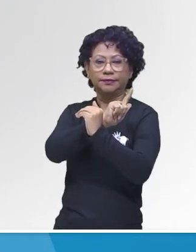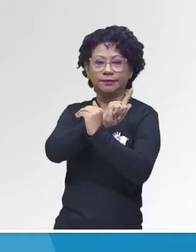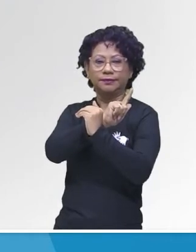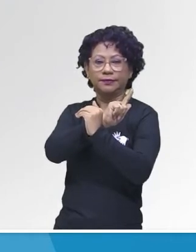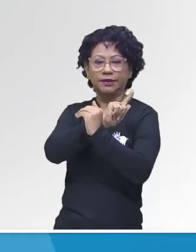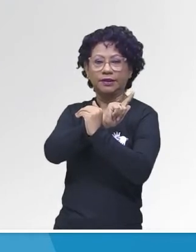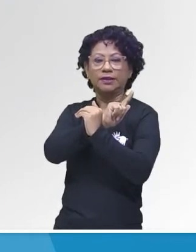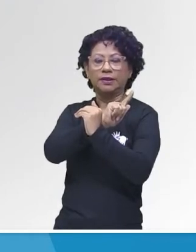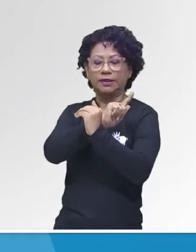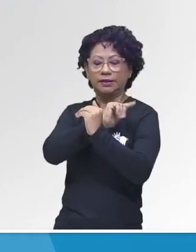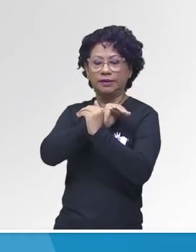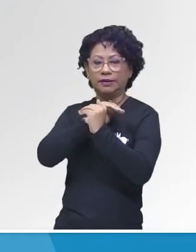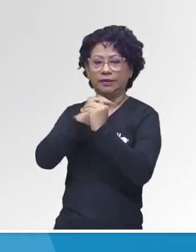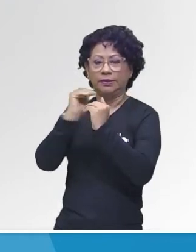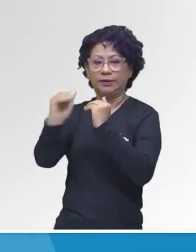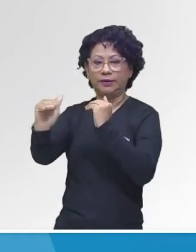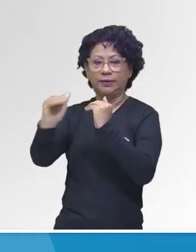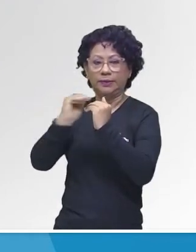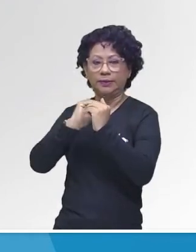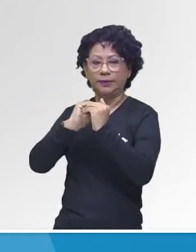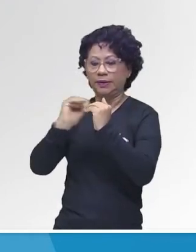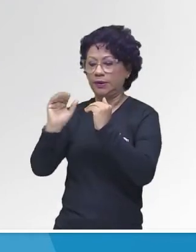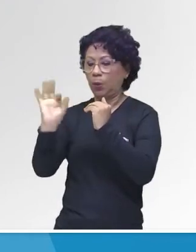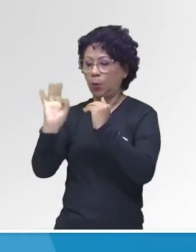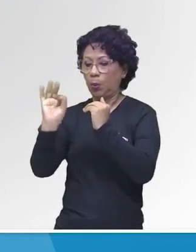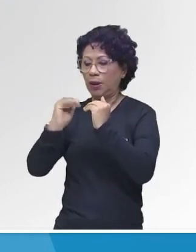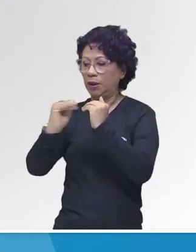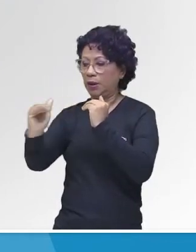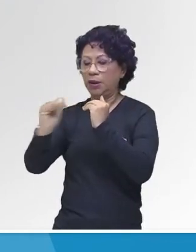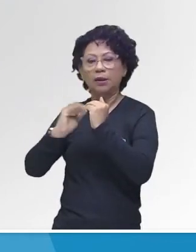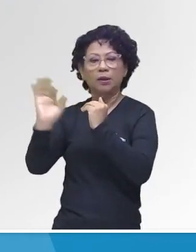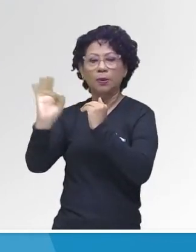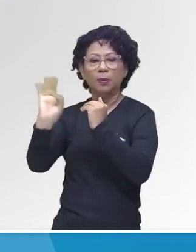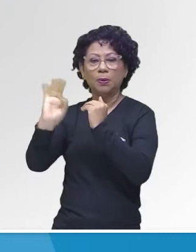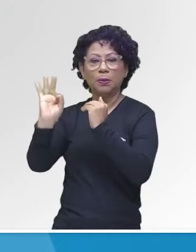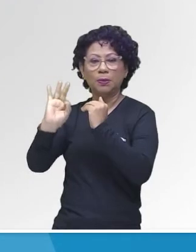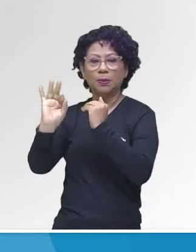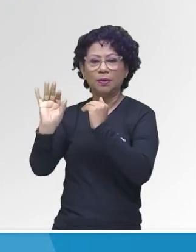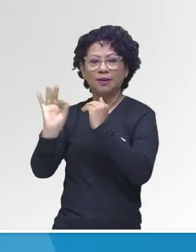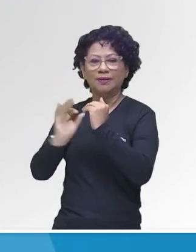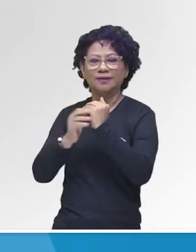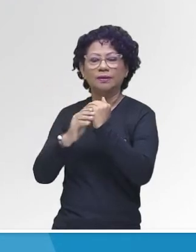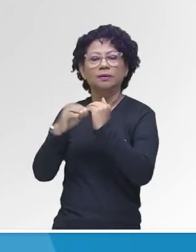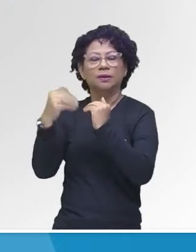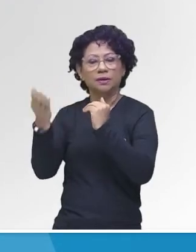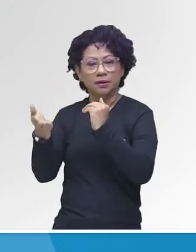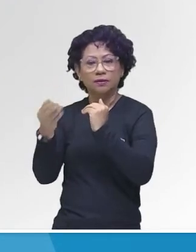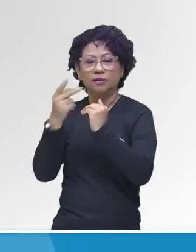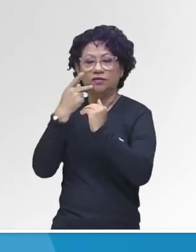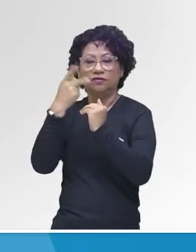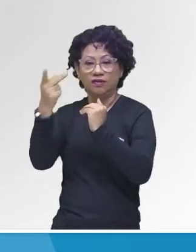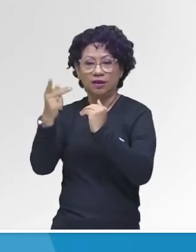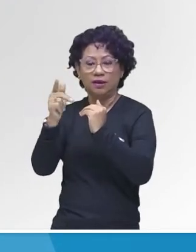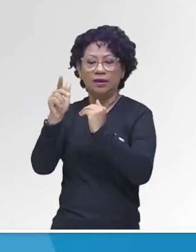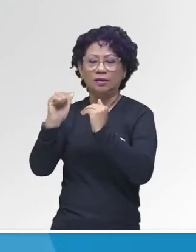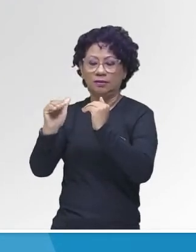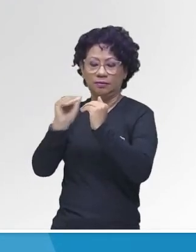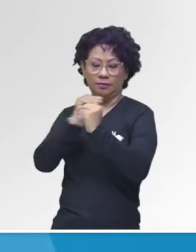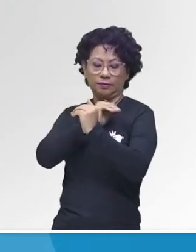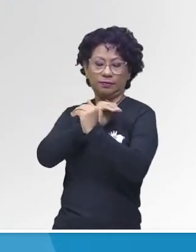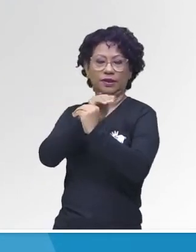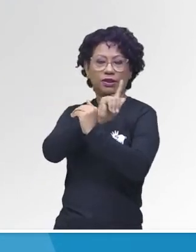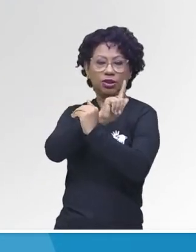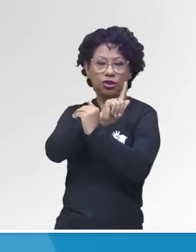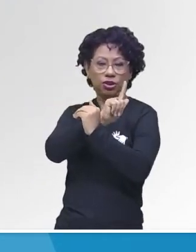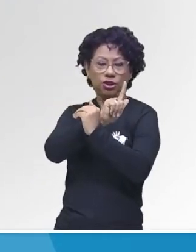plano horizontal, mas não pertence ao plano beta, esse vertical. Então, a gente diz que o ponto G pertence